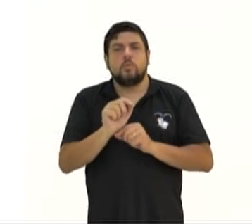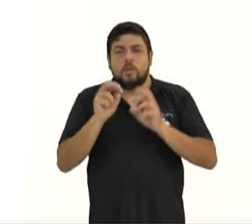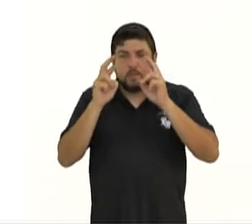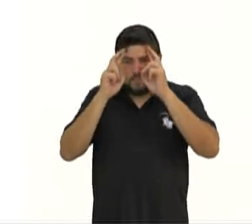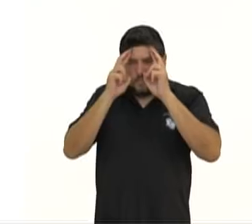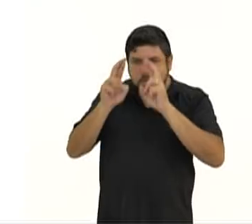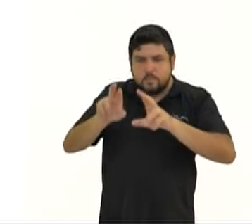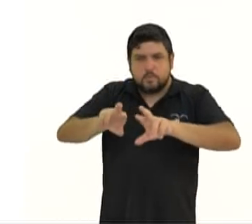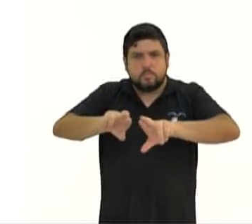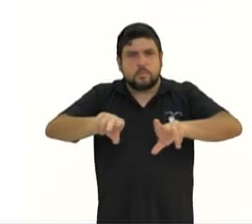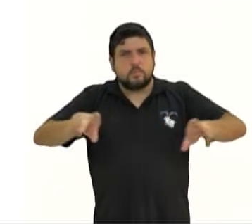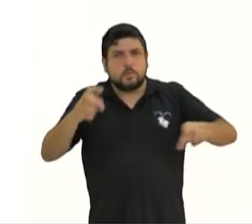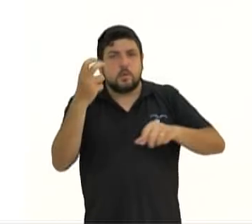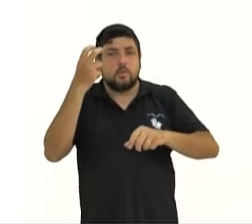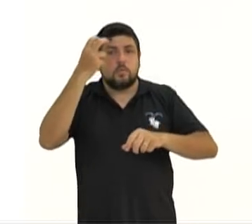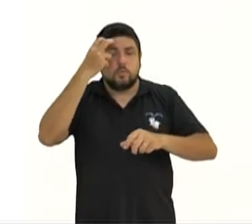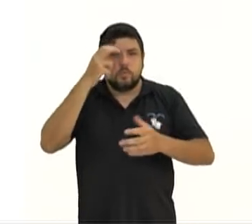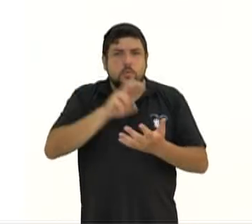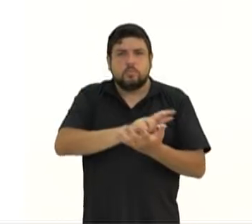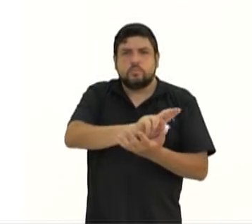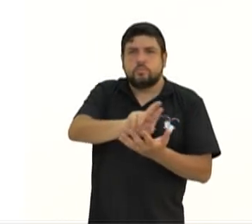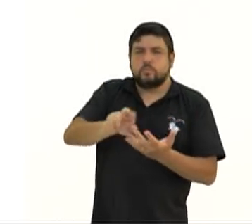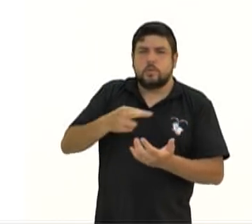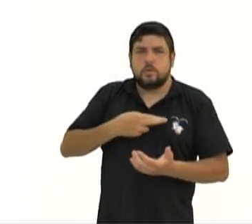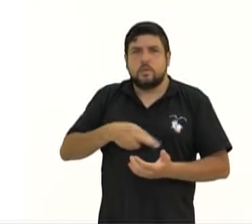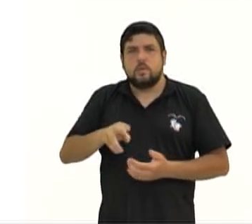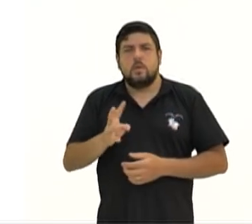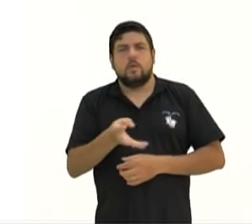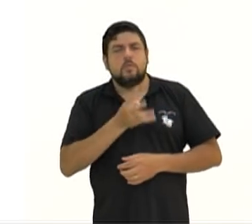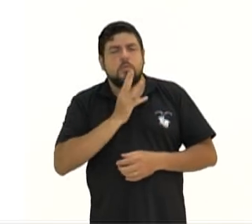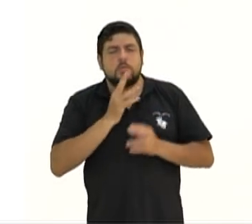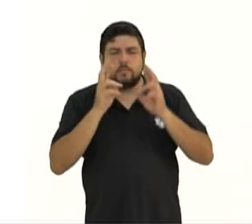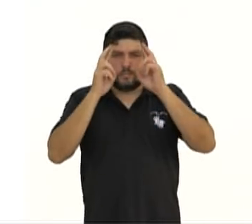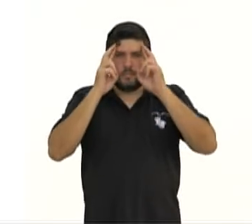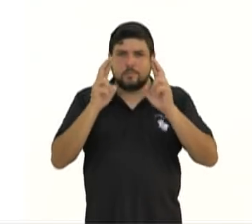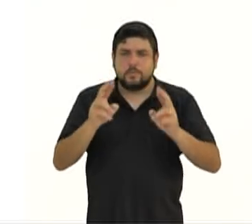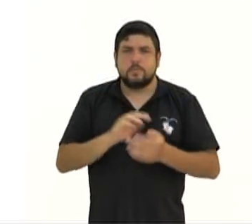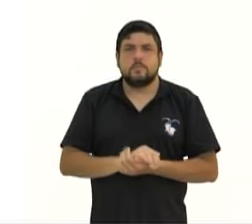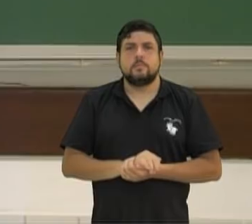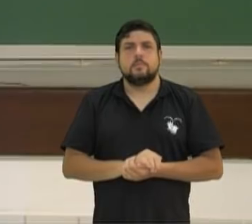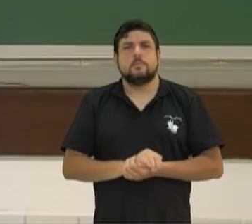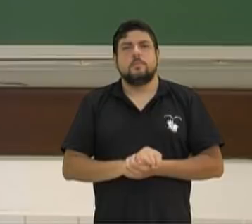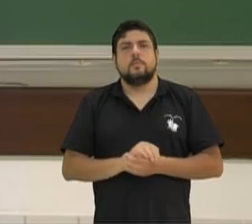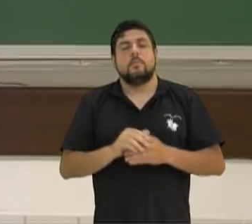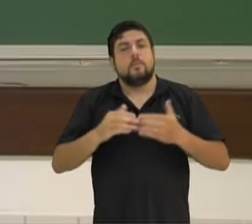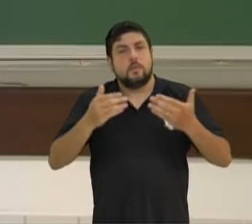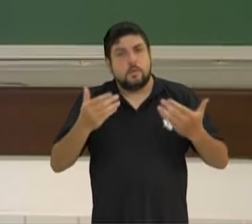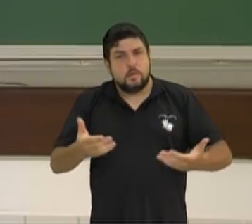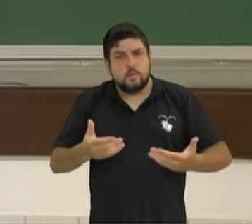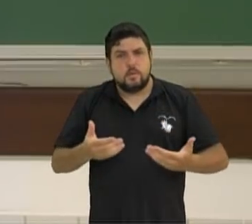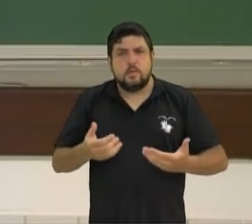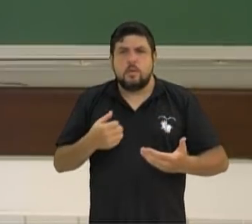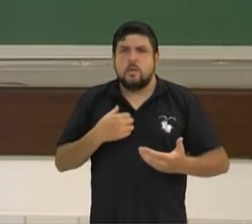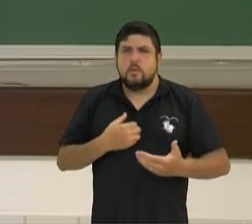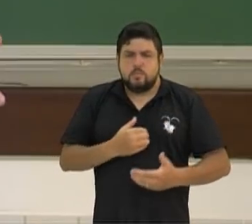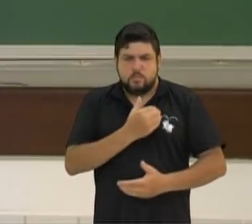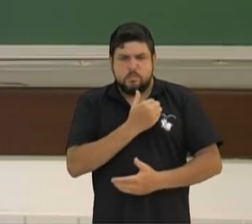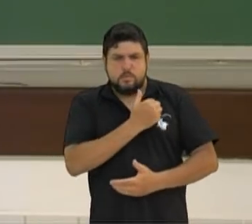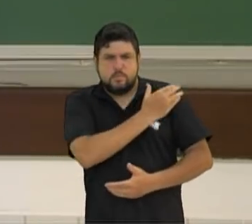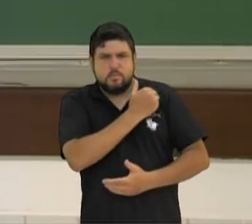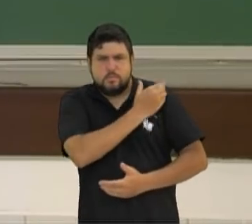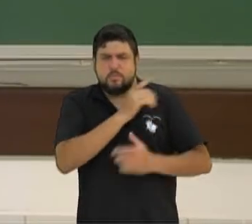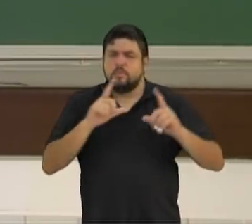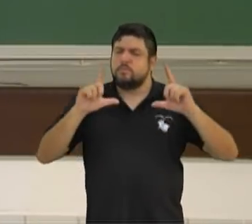à diversidade cultural e religiosa, conhecer para respeitar. Por isso, seja menos